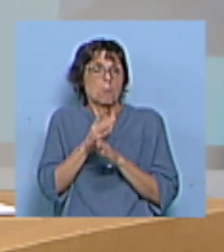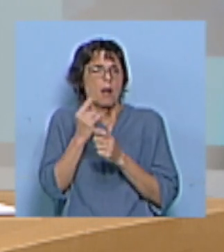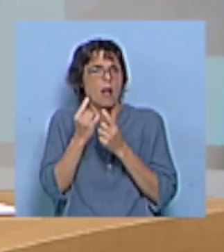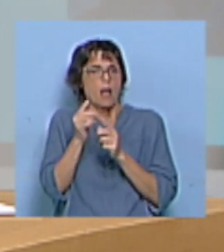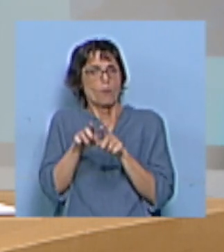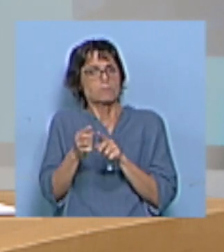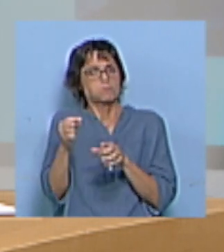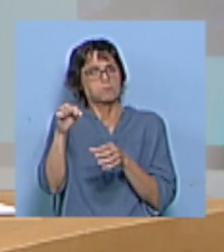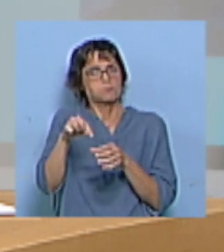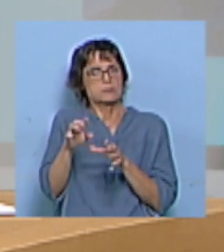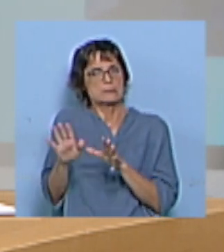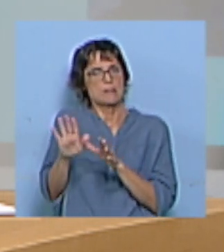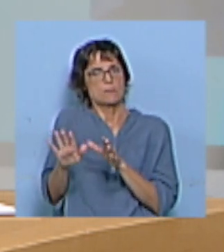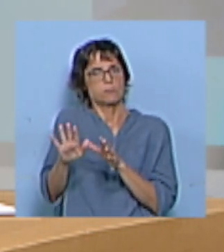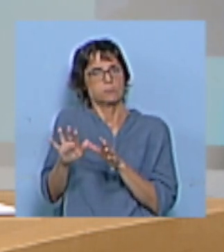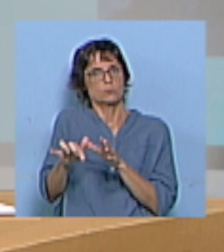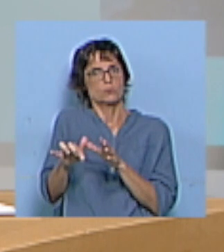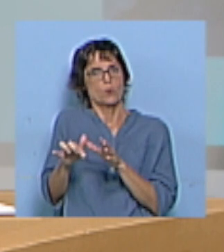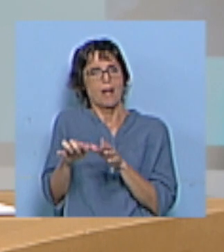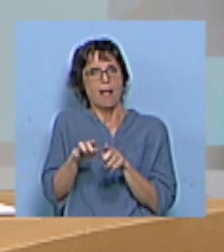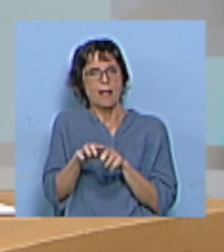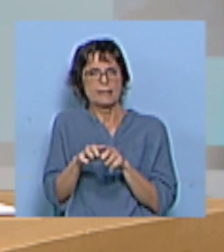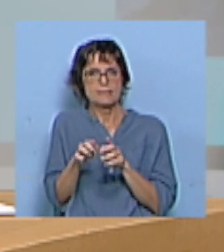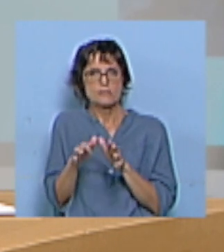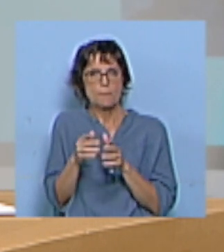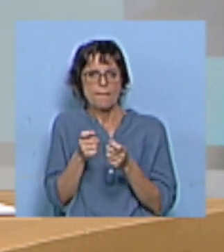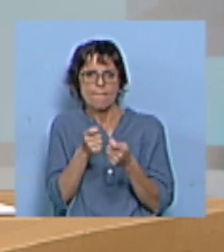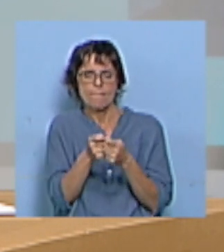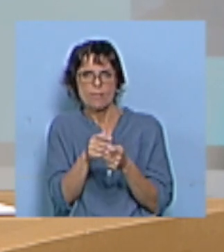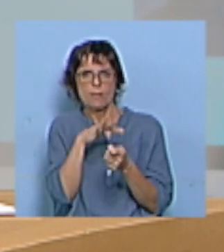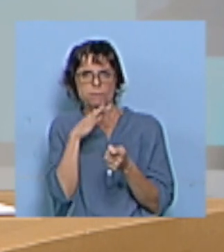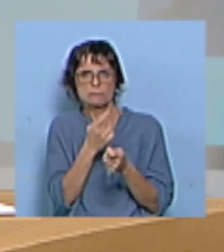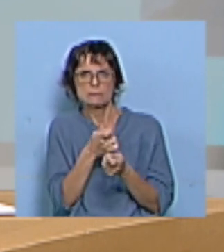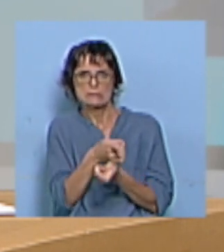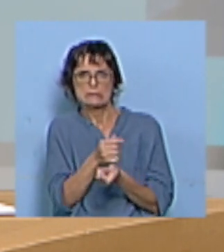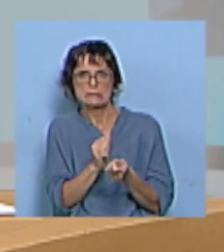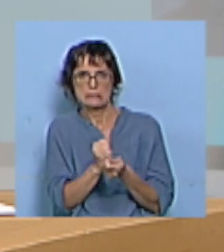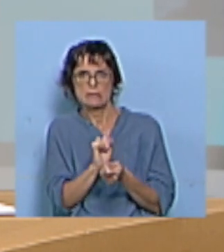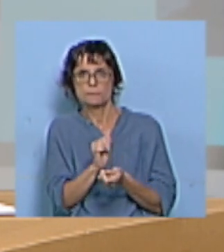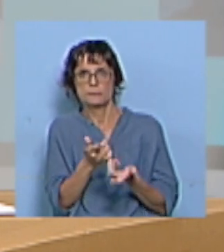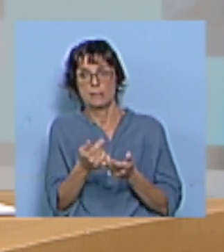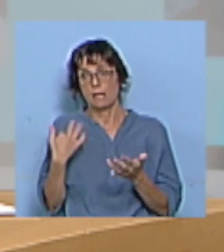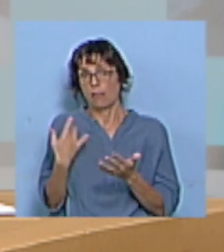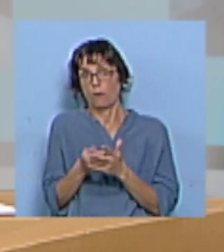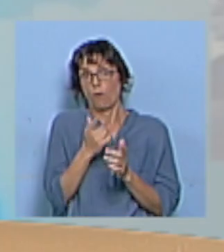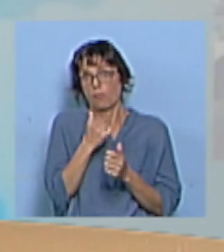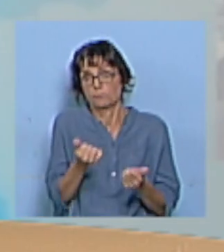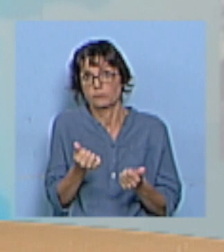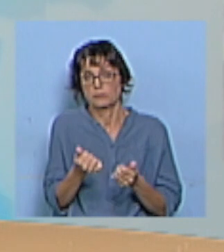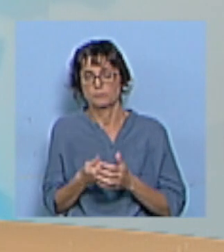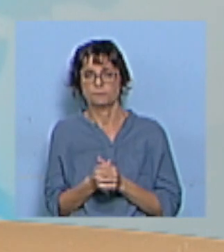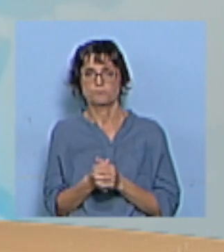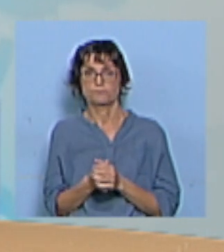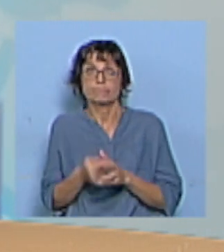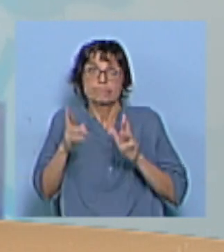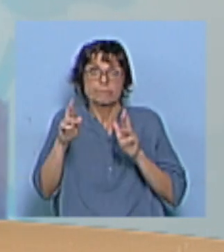interna mais amiga das famílias e que até agora não era possível praticar. E podemos esperar que estes